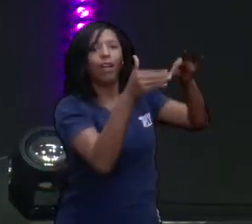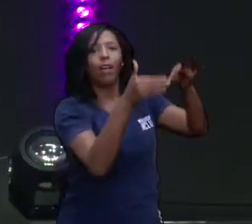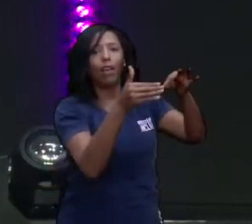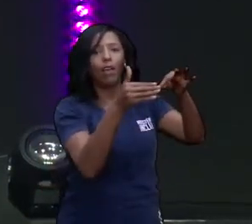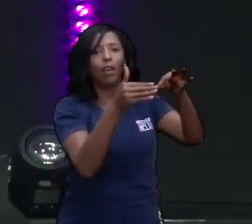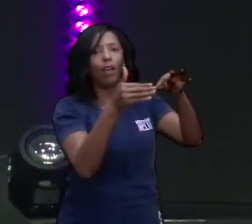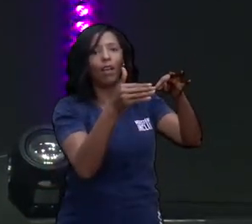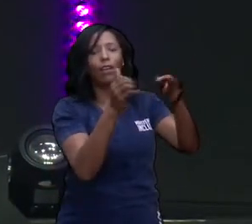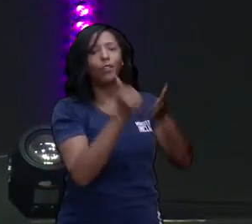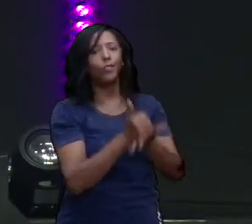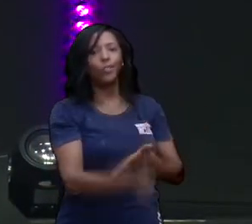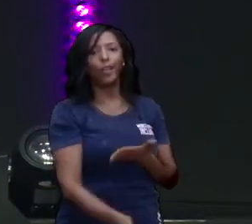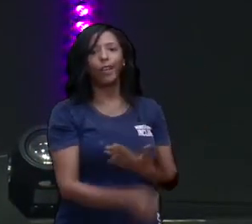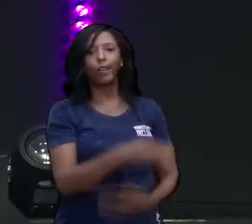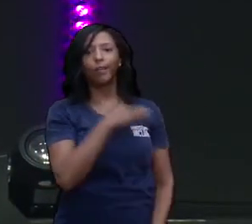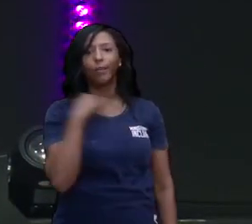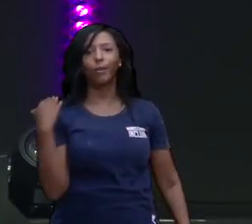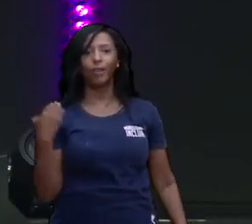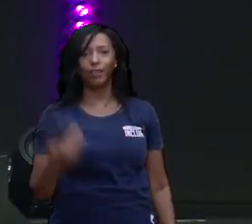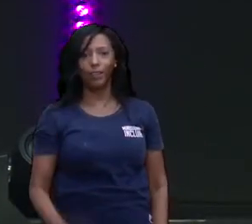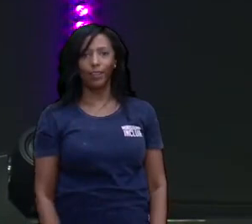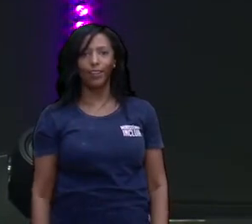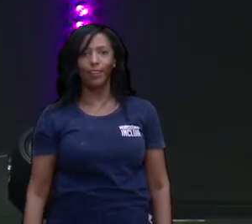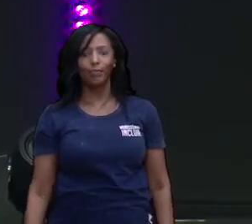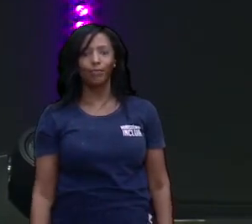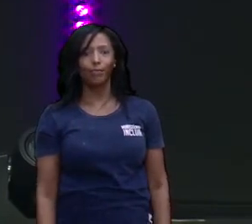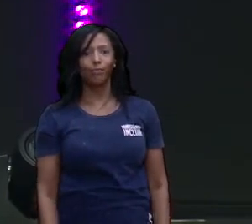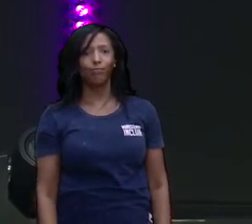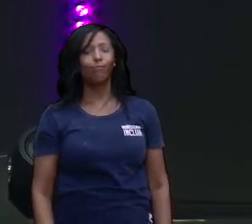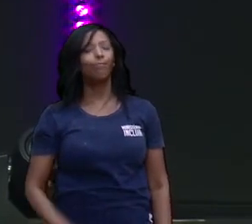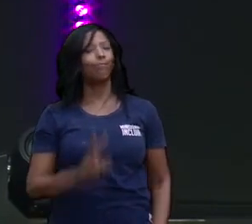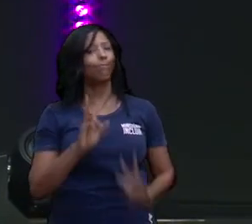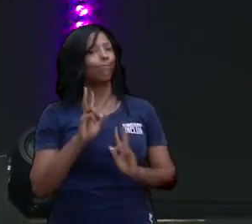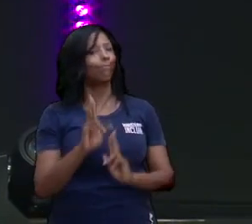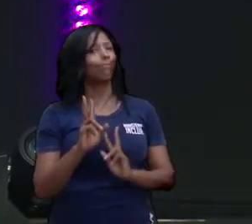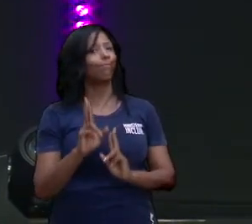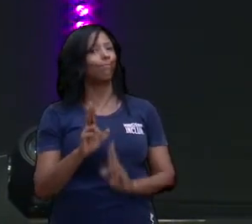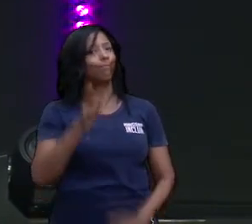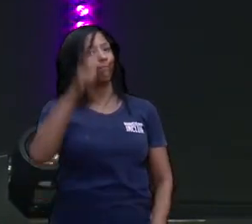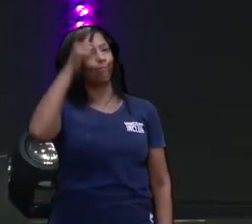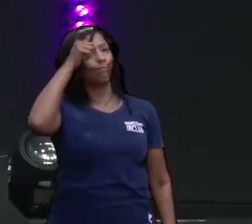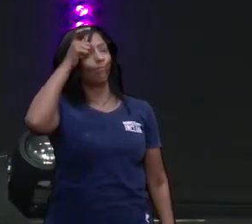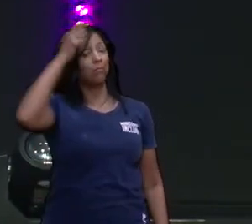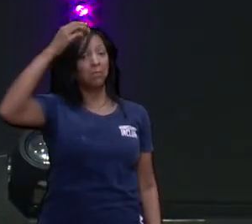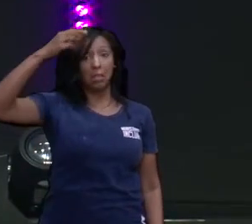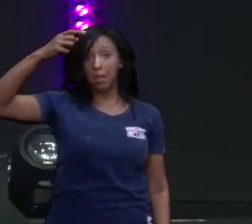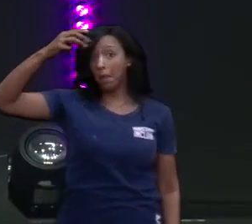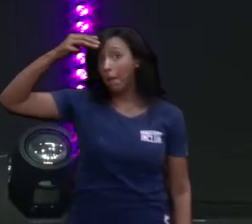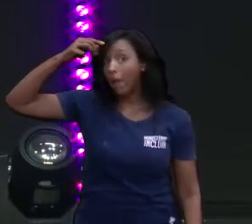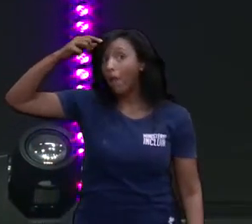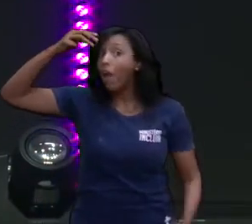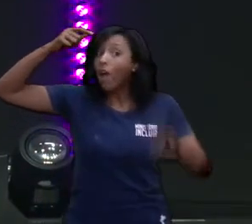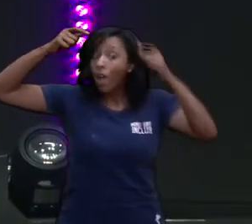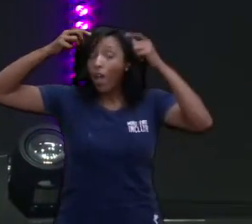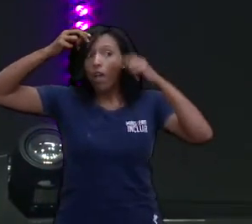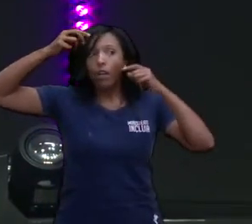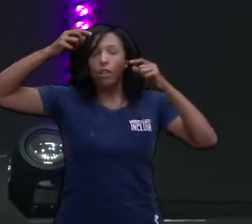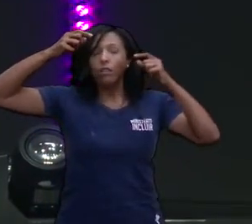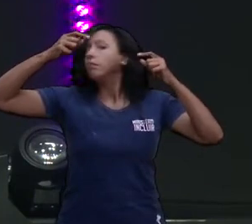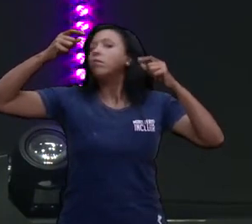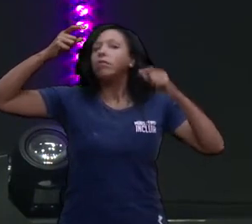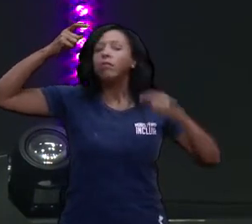gente a segunda forma do diabo não tem para lançamento suas mentiras o diabo mente sobre o que é certo